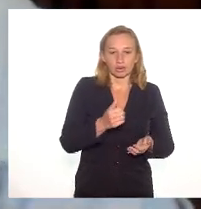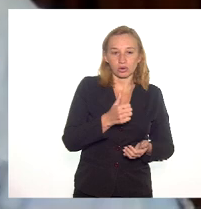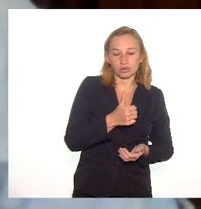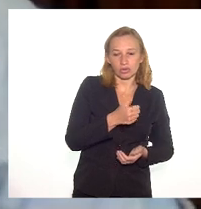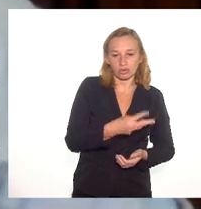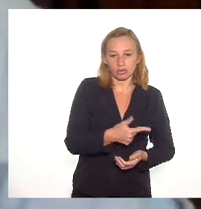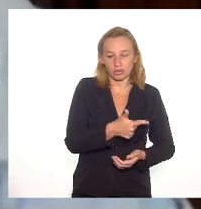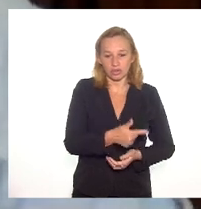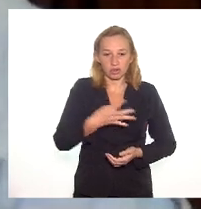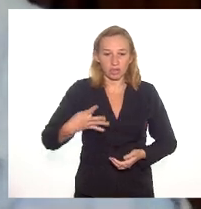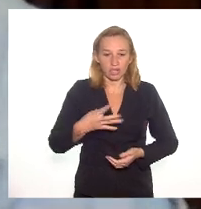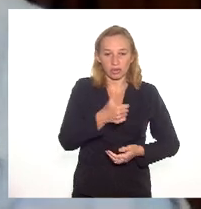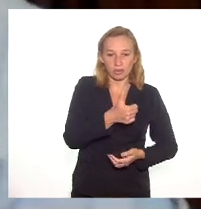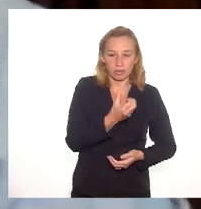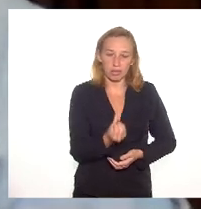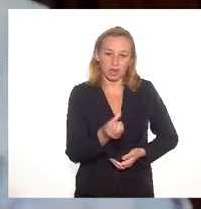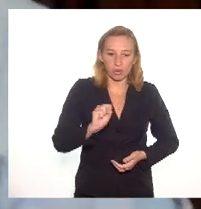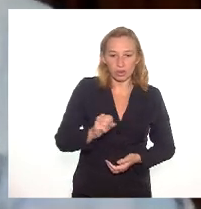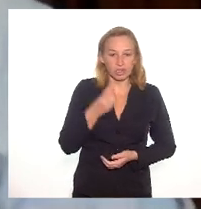autoria do deputado Daniel Librelon.